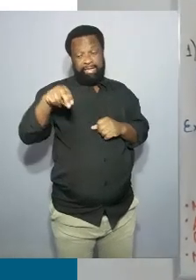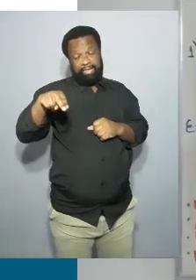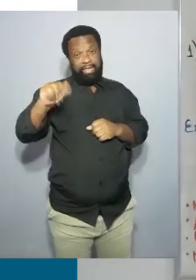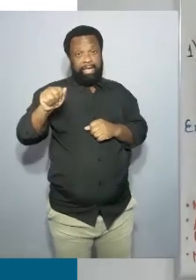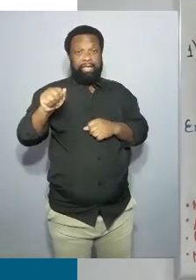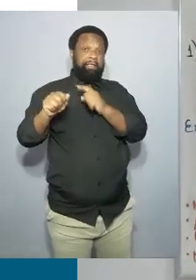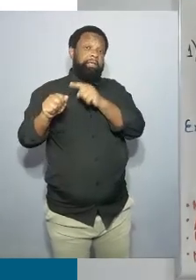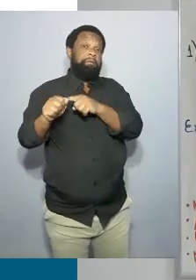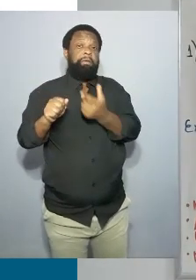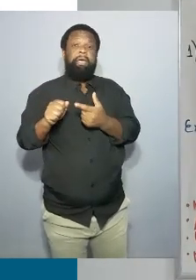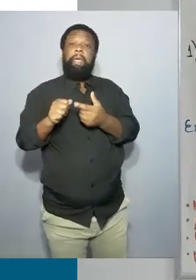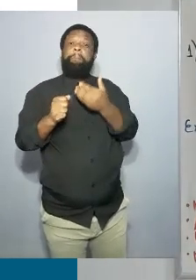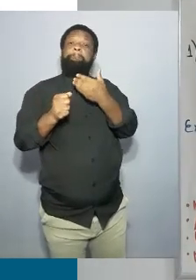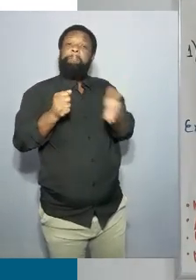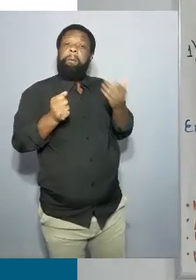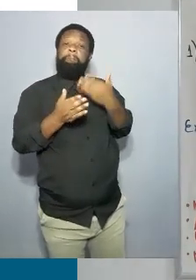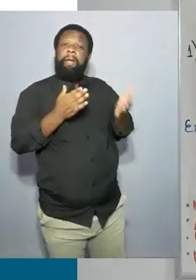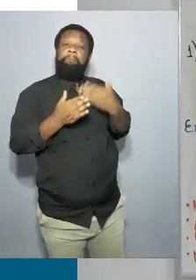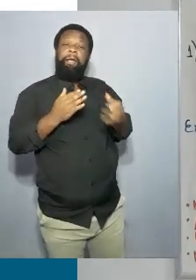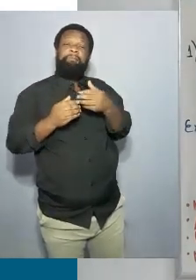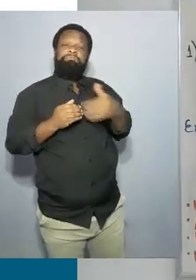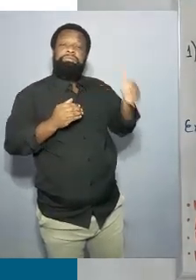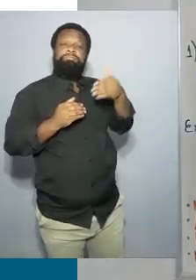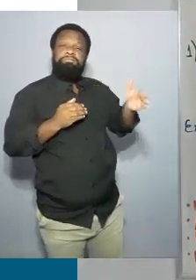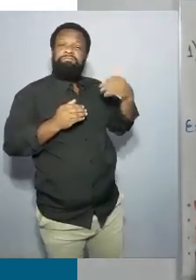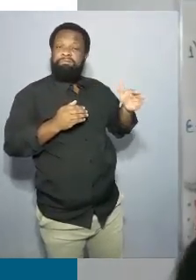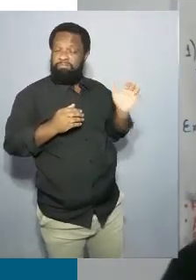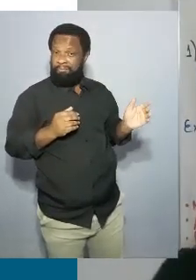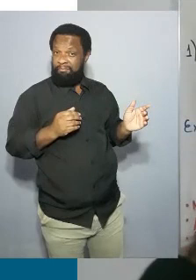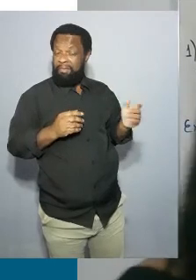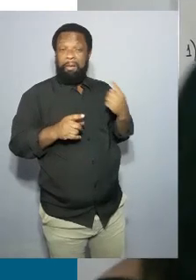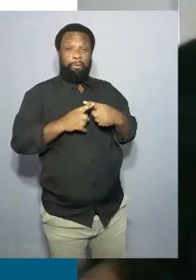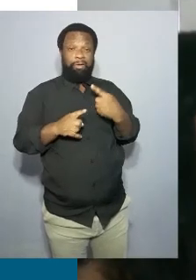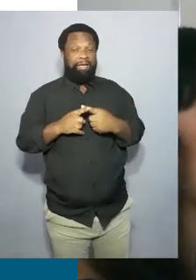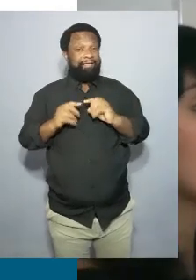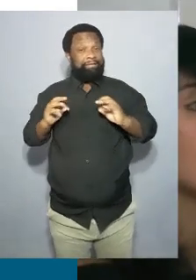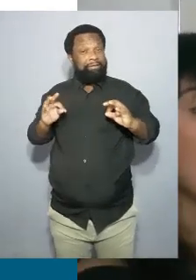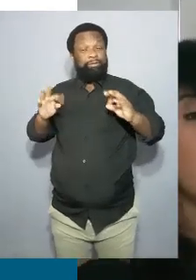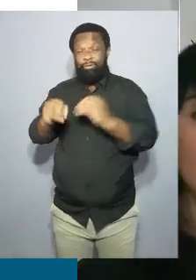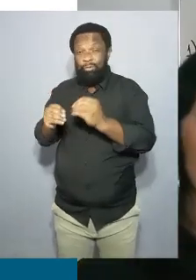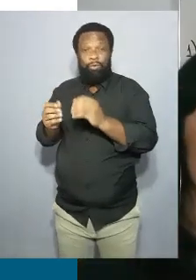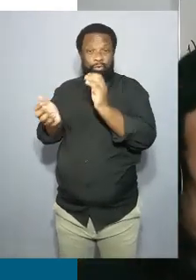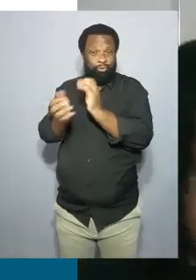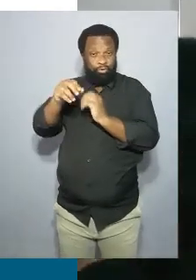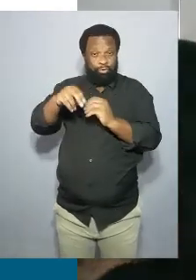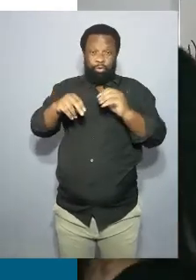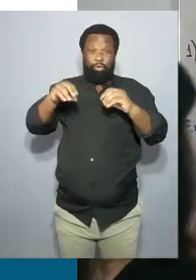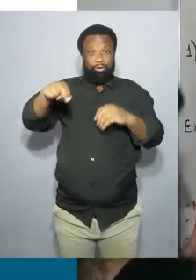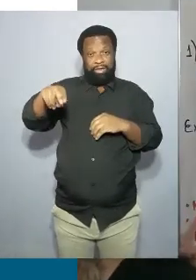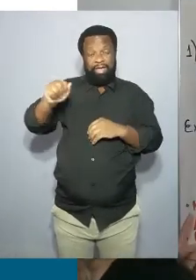o elétron, o sódio então vai perder o elétron. E faz sentido, né, pessoal? Porque todo mundo, como o sódio é do grupo